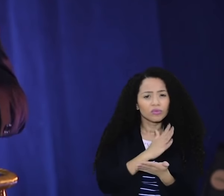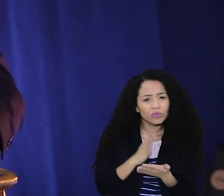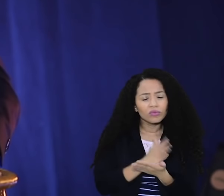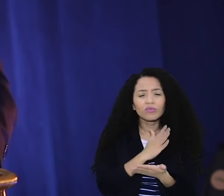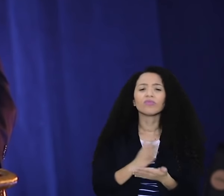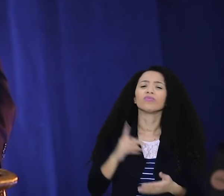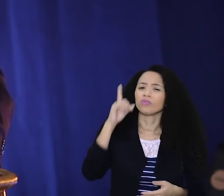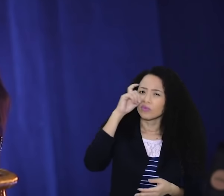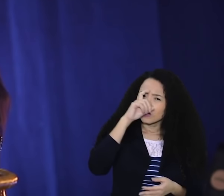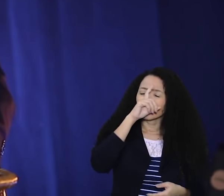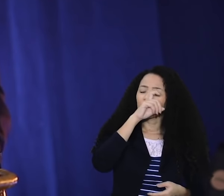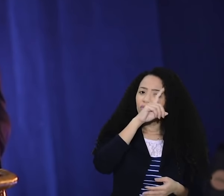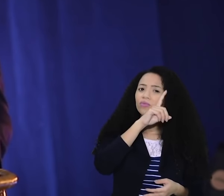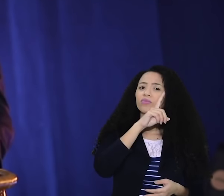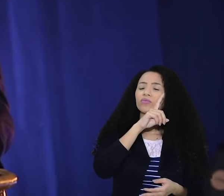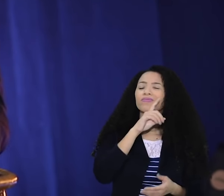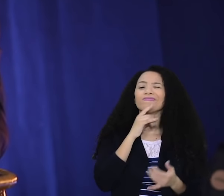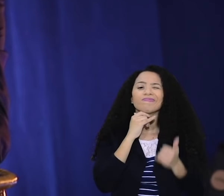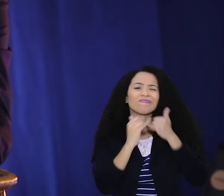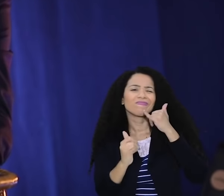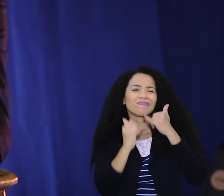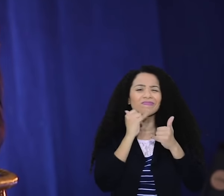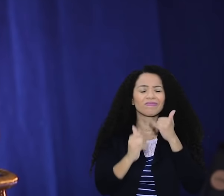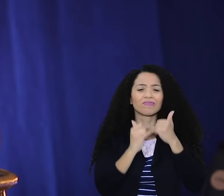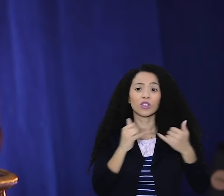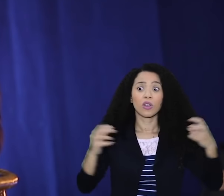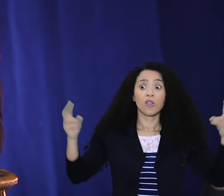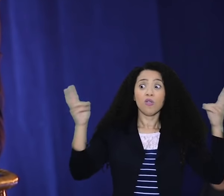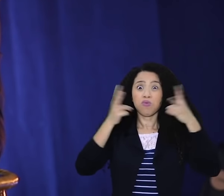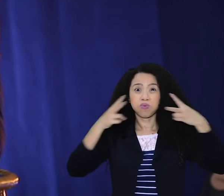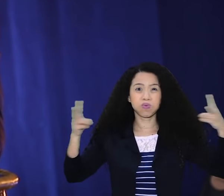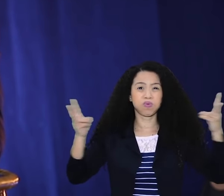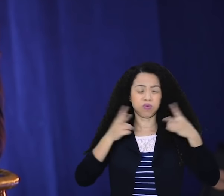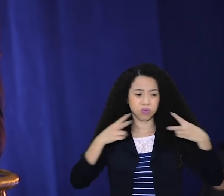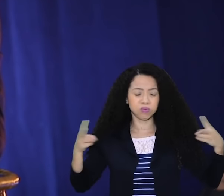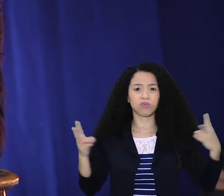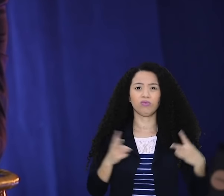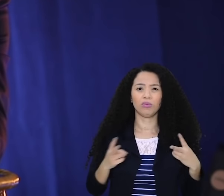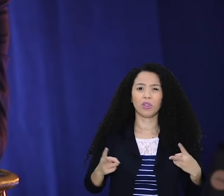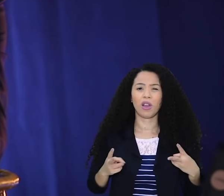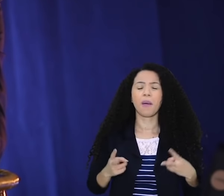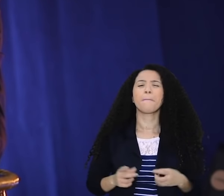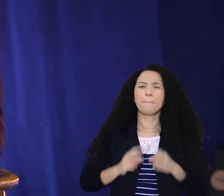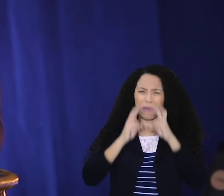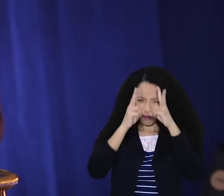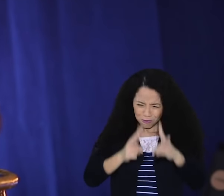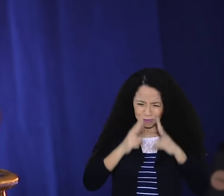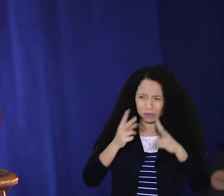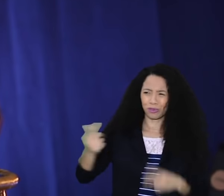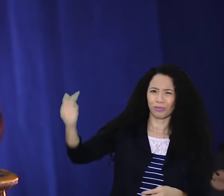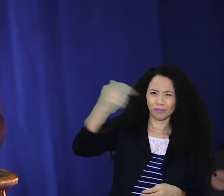Algumas dessas dificuldades, às vezes, parece como uma tempestade. Vem com ímpeto, com